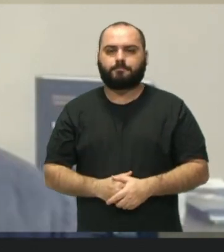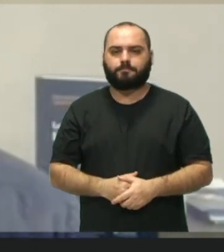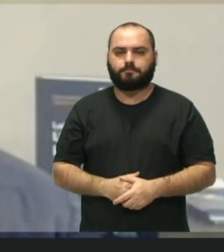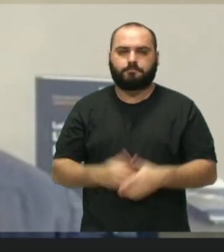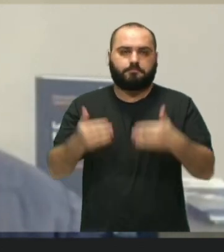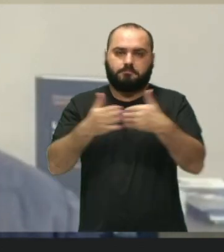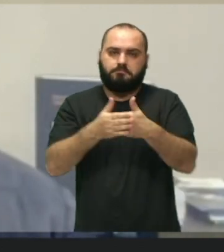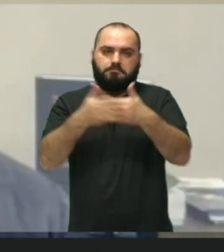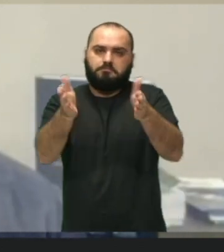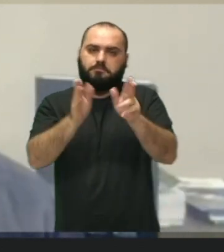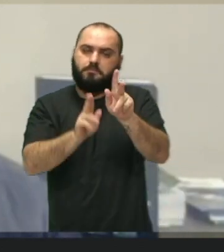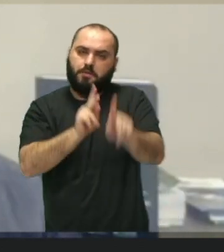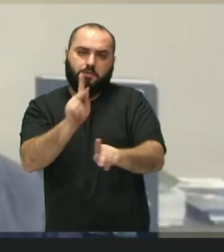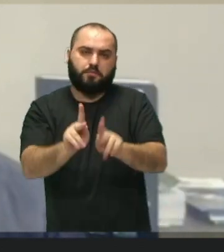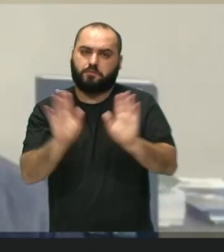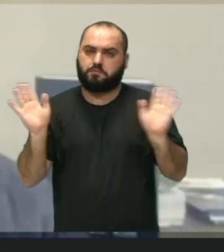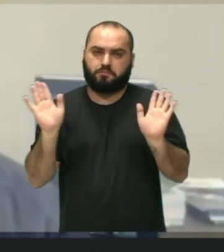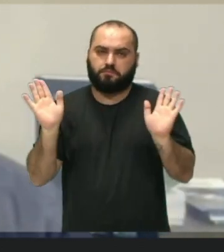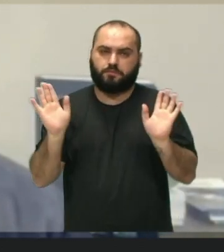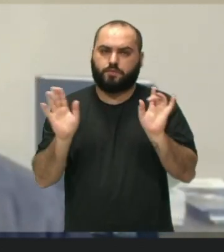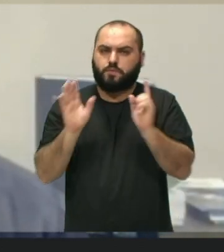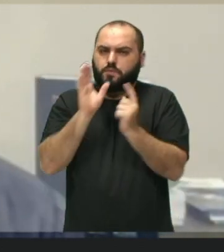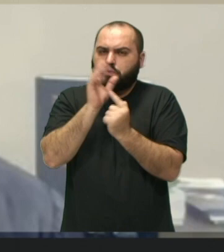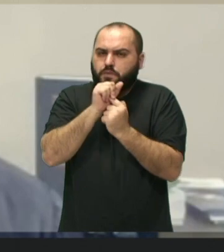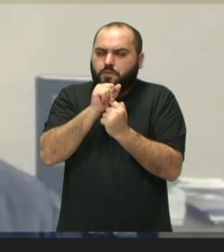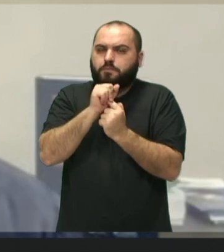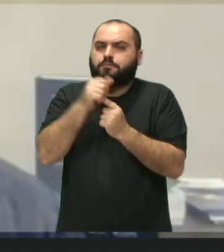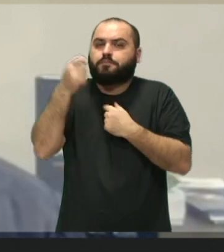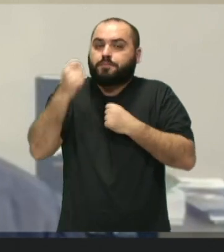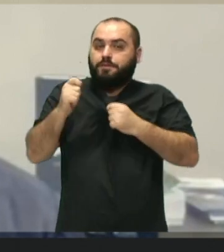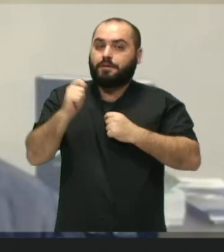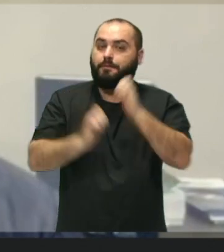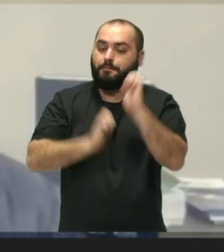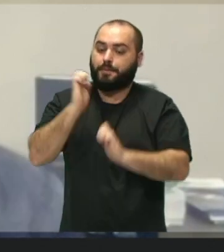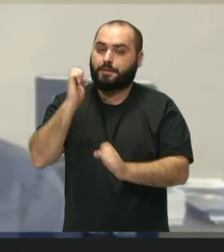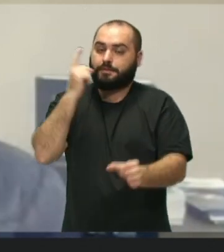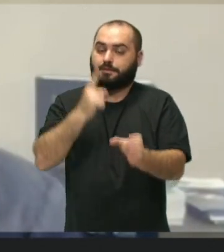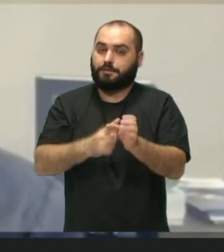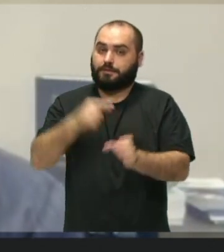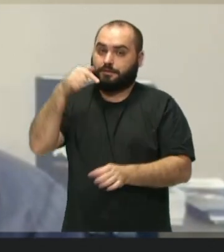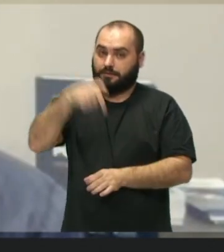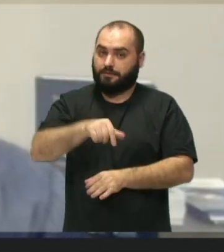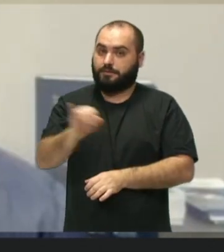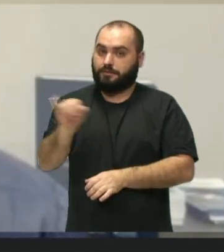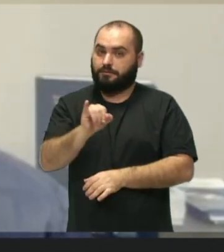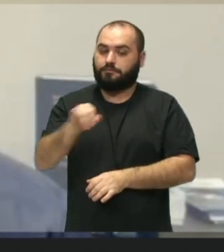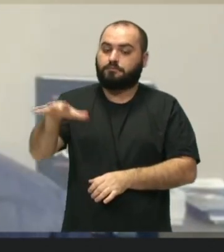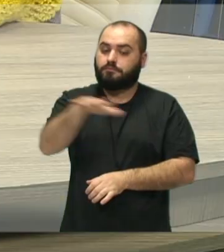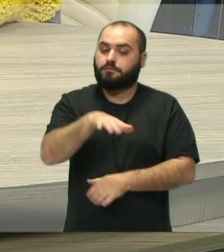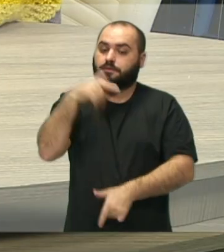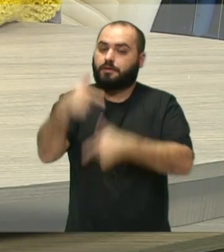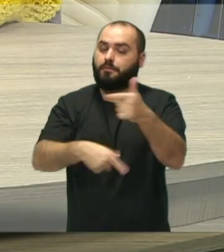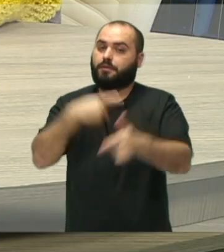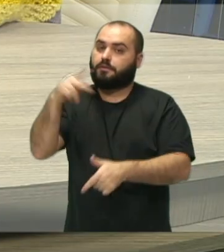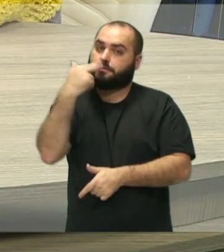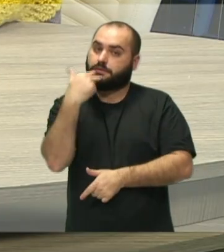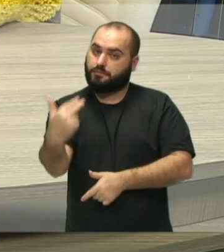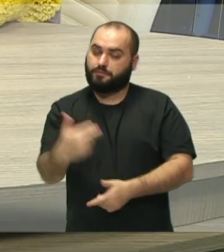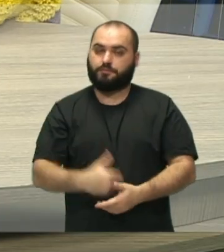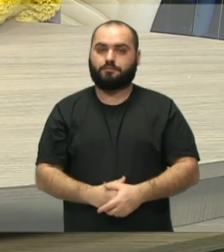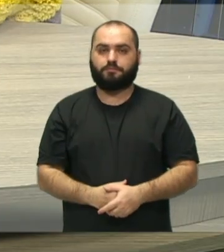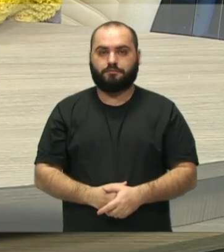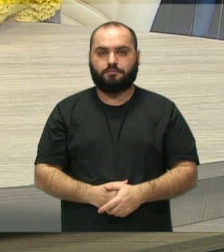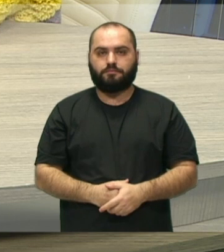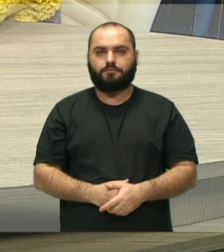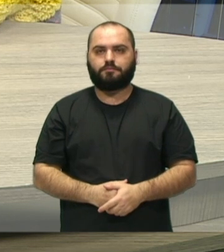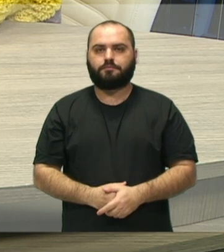aberto a todos. O único requisito é que seja da empresa da nossa cidade e daquele ramo de atividade. E você falou